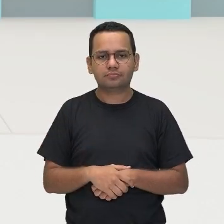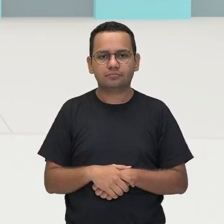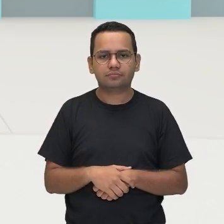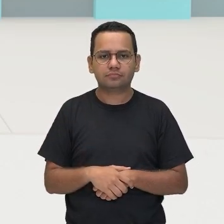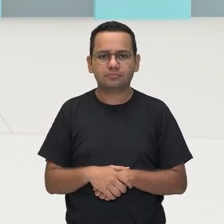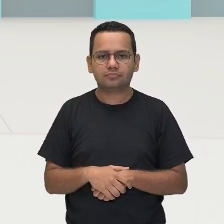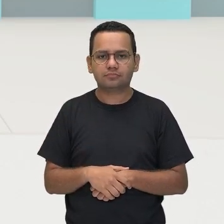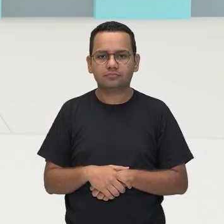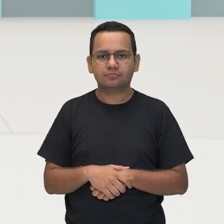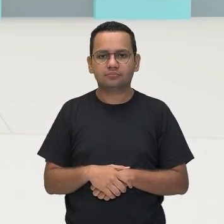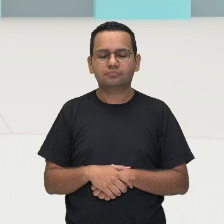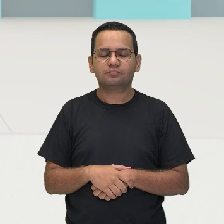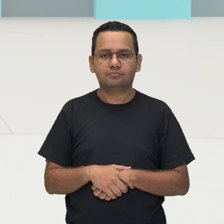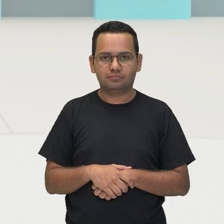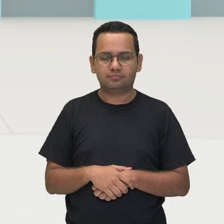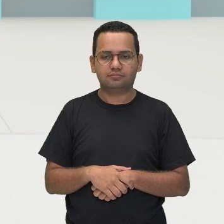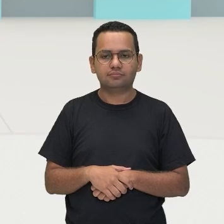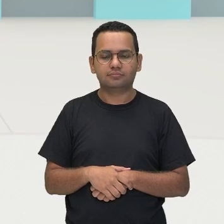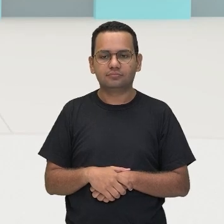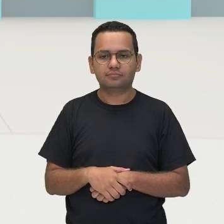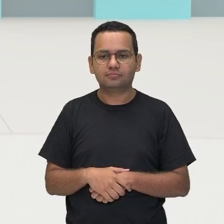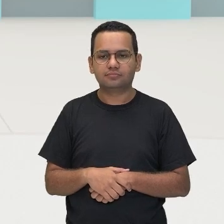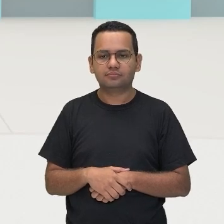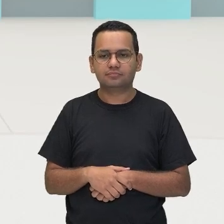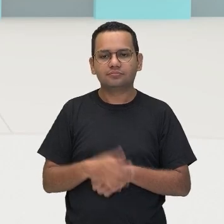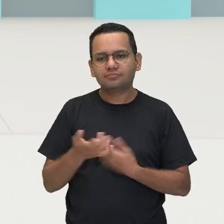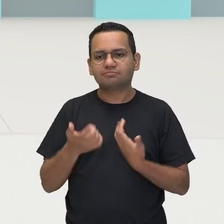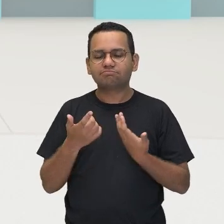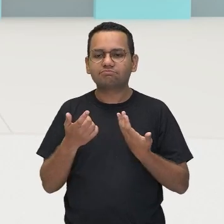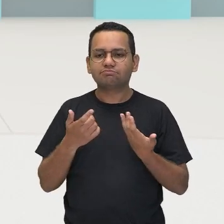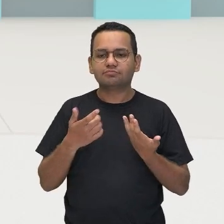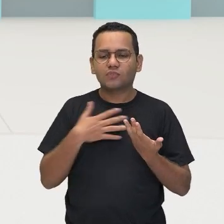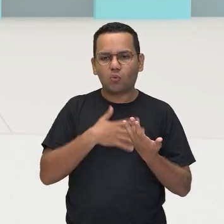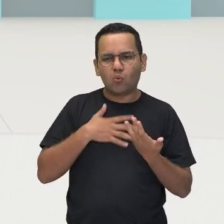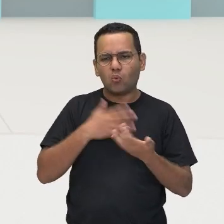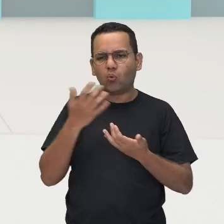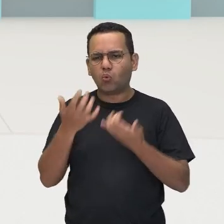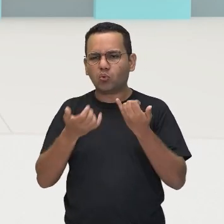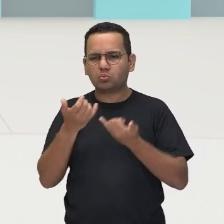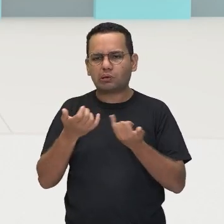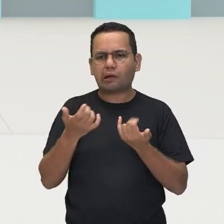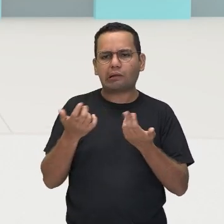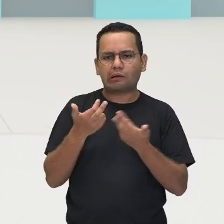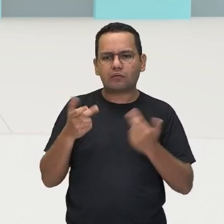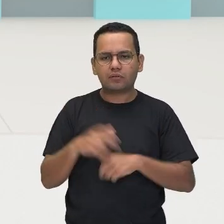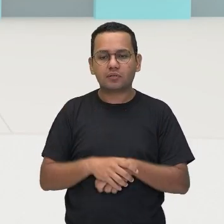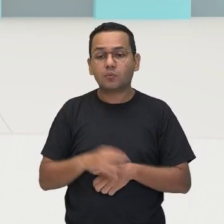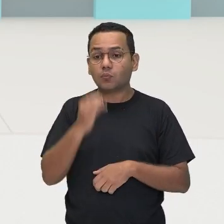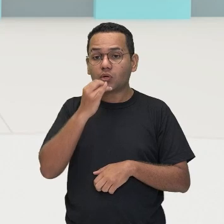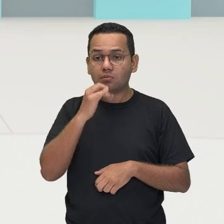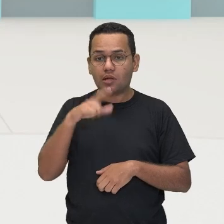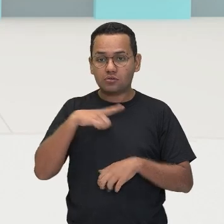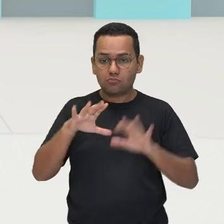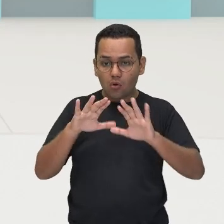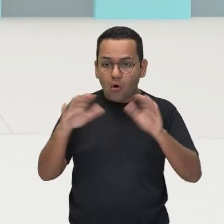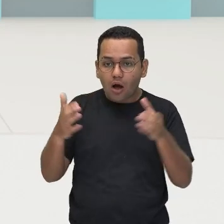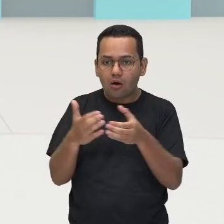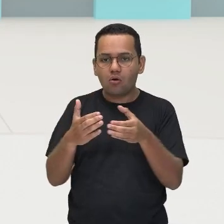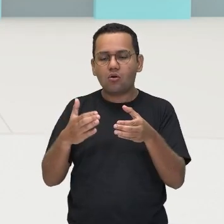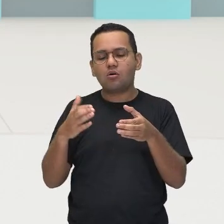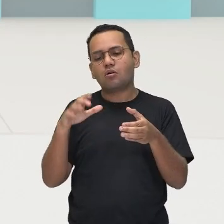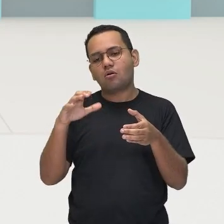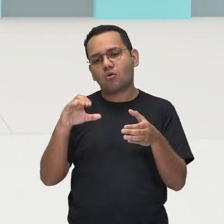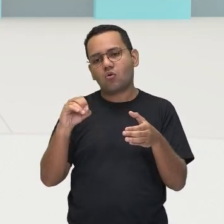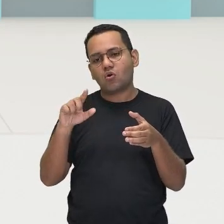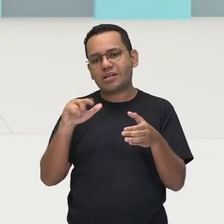entretenimento quando eh Os Gladiadores ali eh entravam no Coliseu e lutavam né combatiam